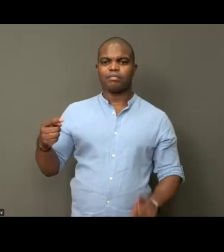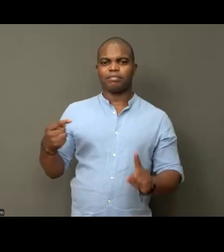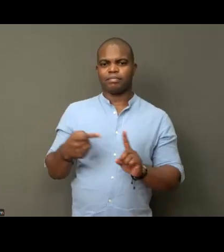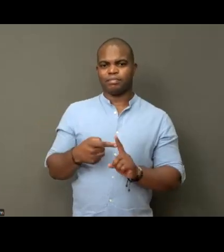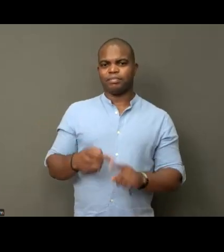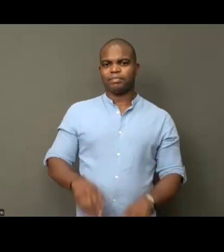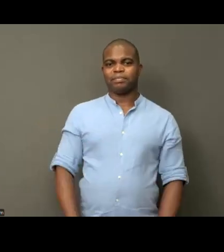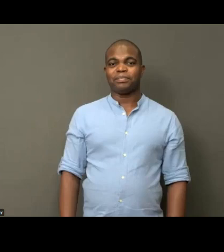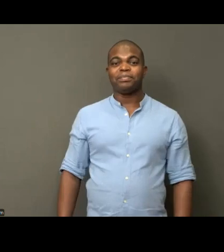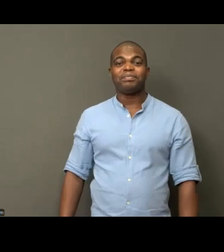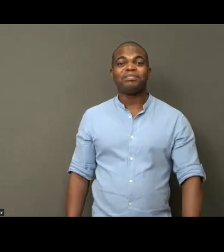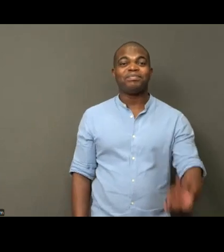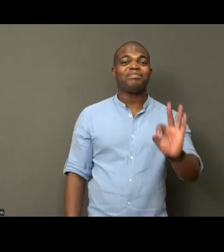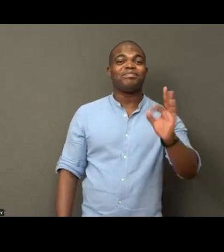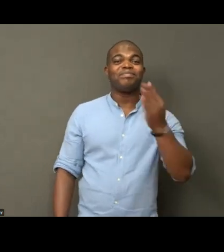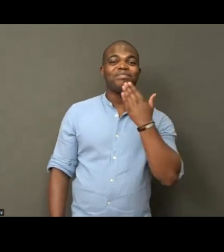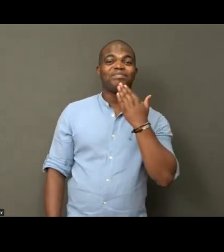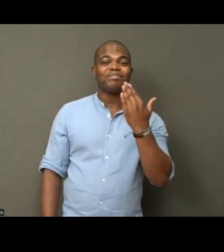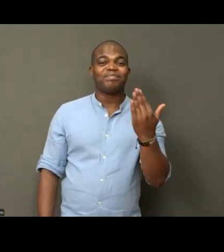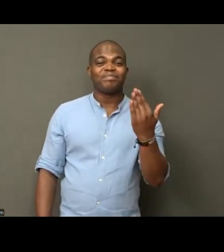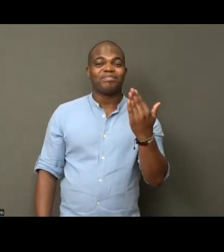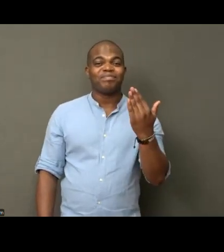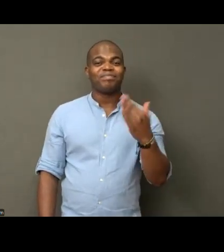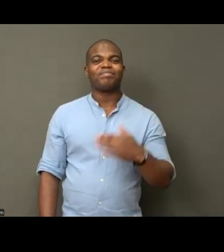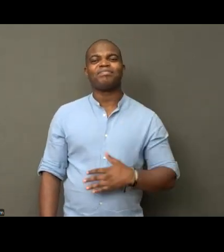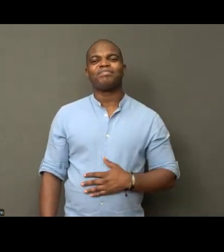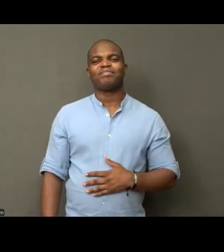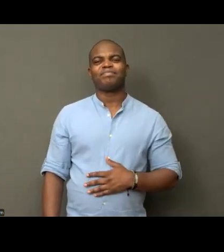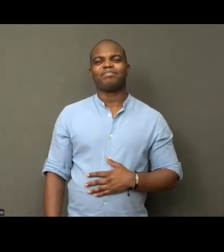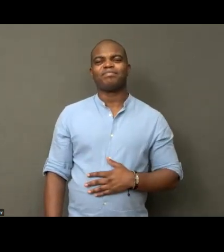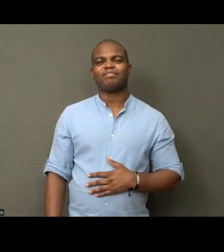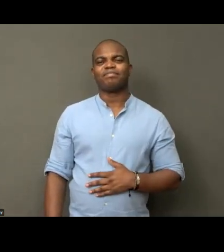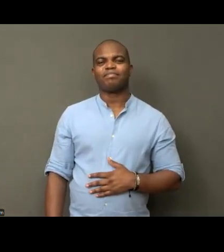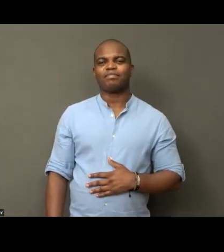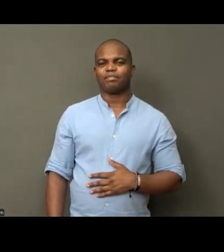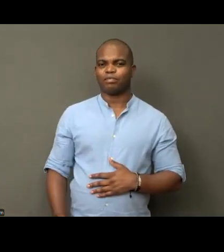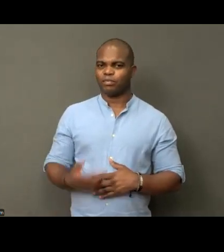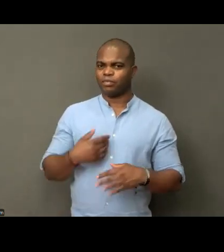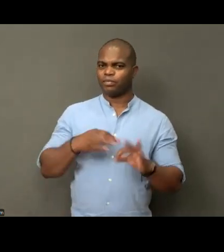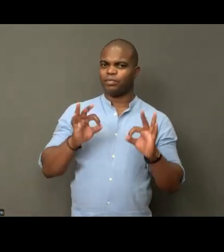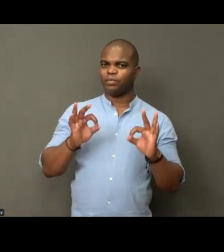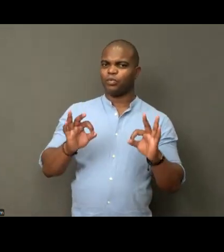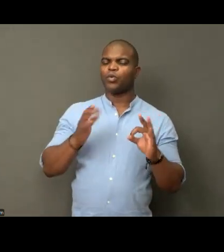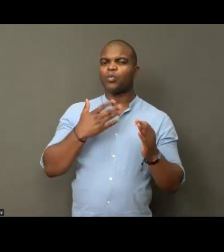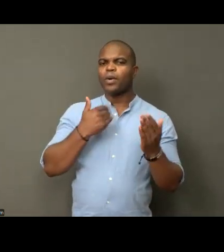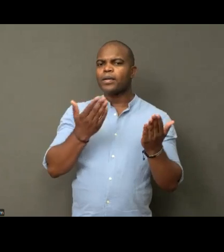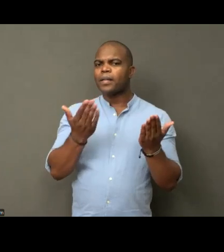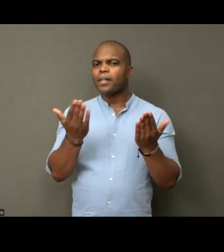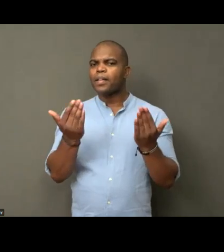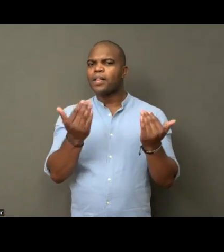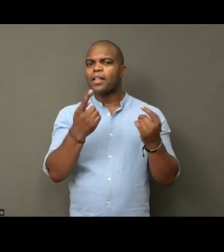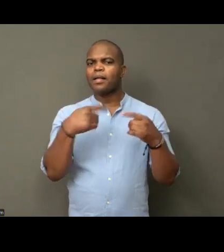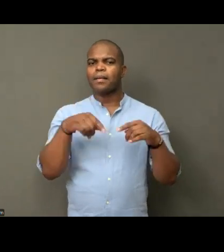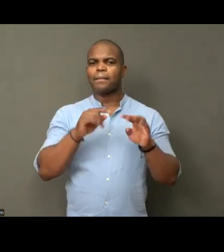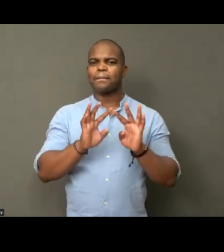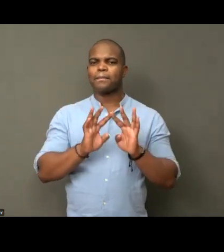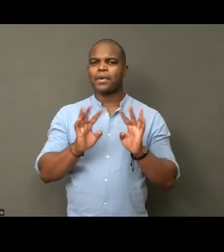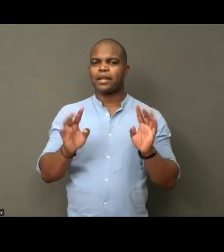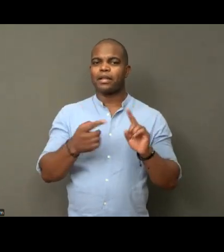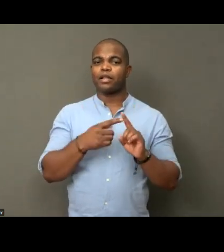obrigado, Vanessa. E eu vou aproveitar a oportunidade para convidar os nossos palestrantes, Dr. Patrick